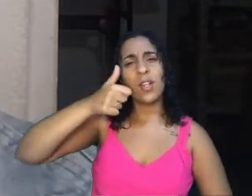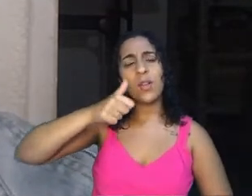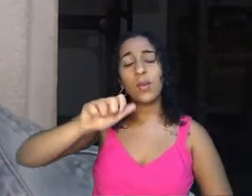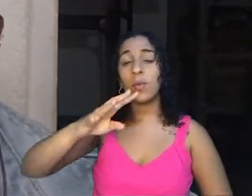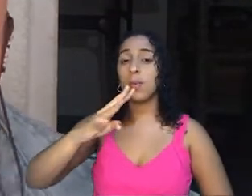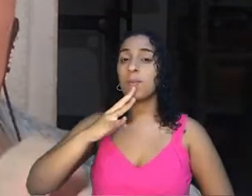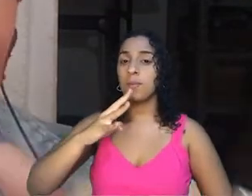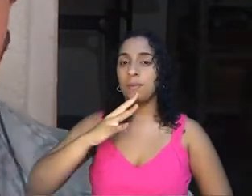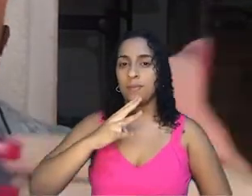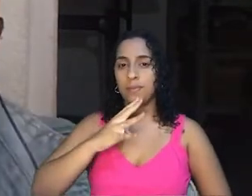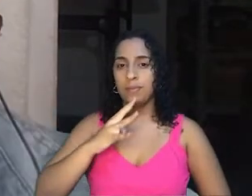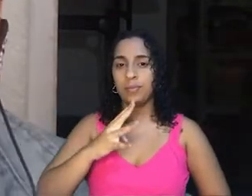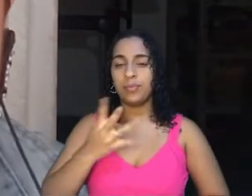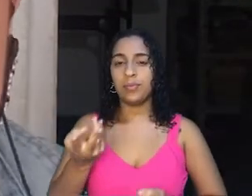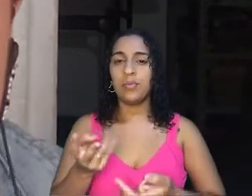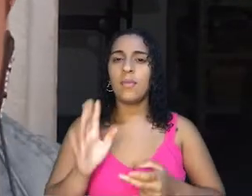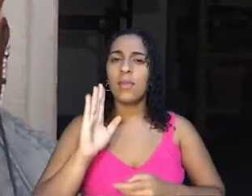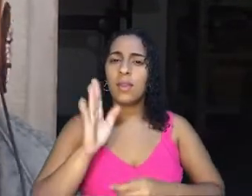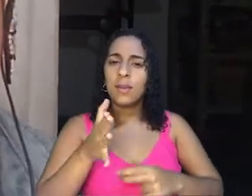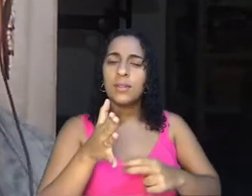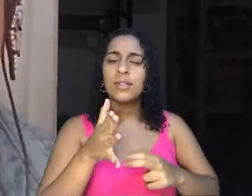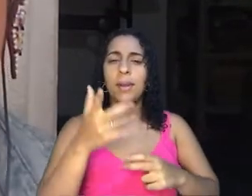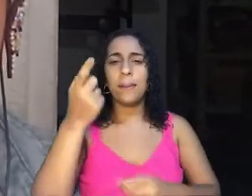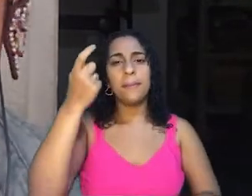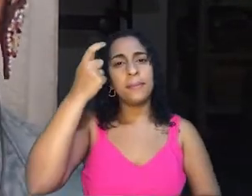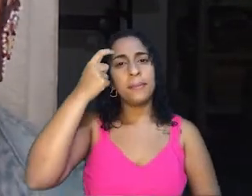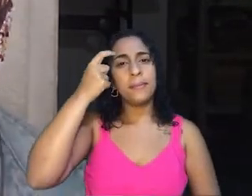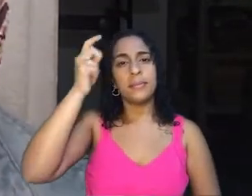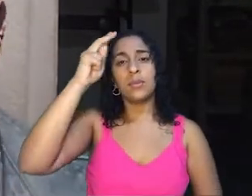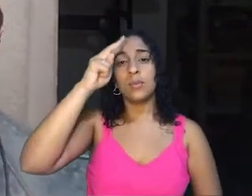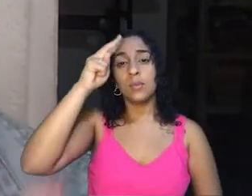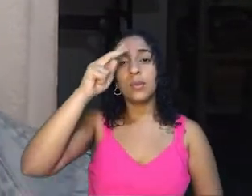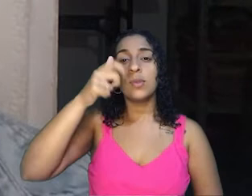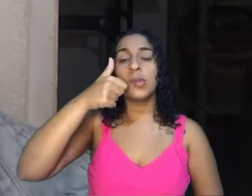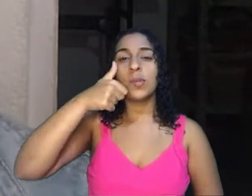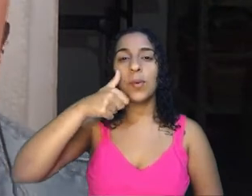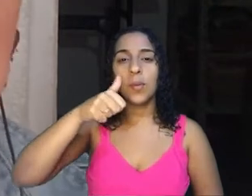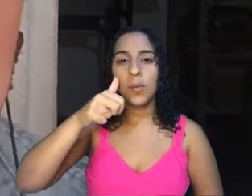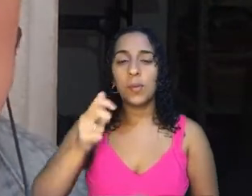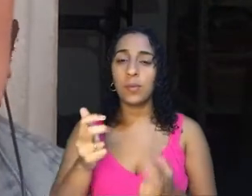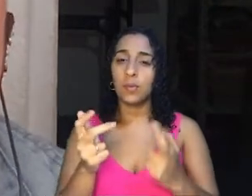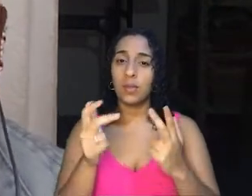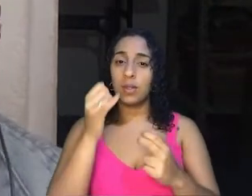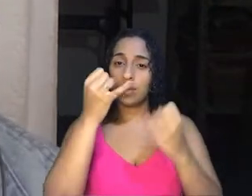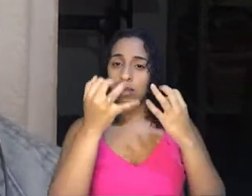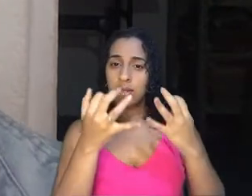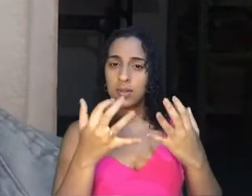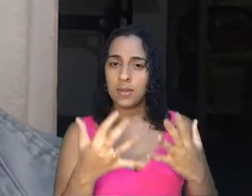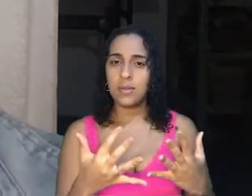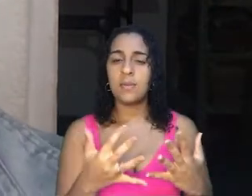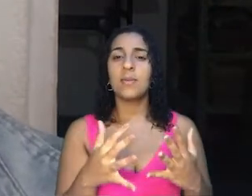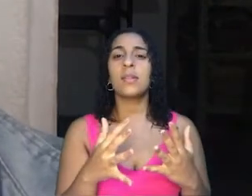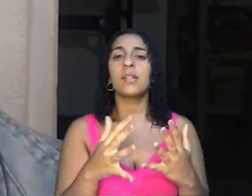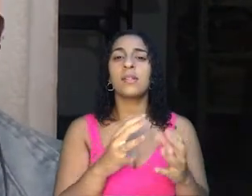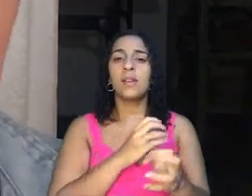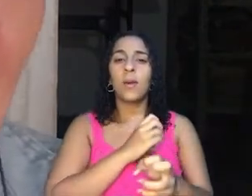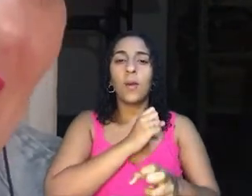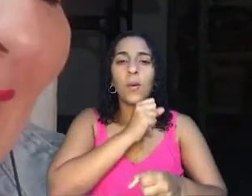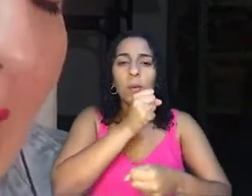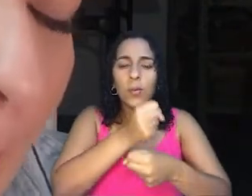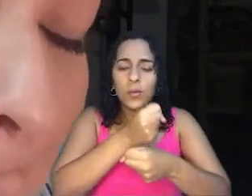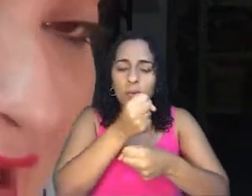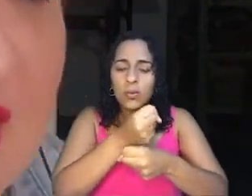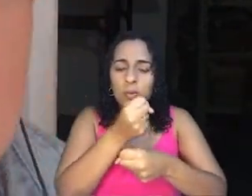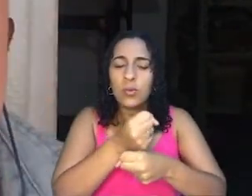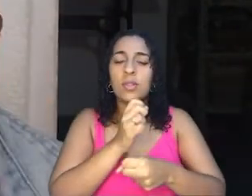como diz a autora ainda está sendo construída Ela também tem que ser pensada nas escolas porque os livro